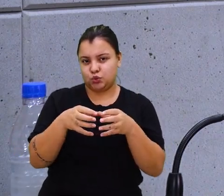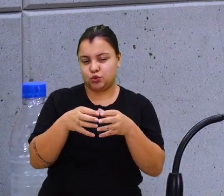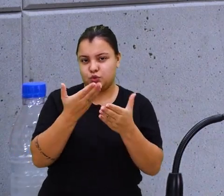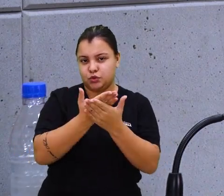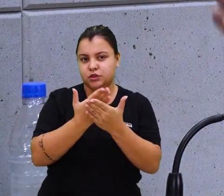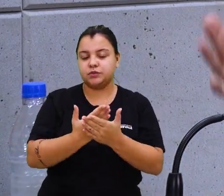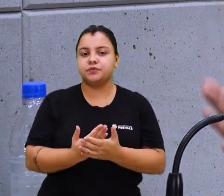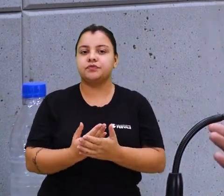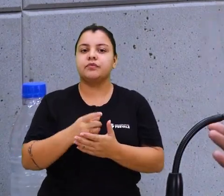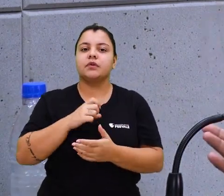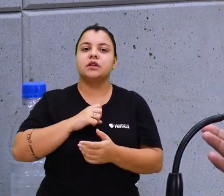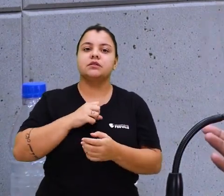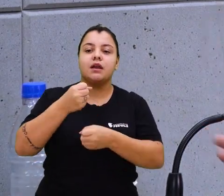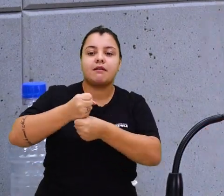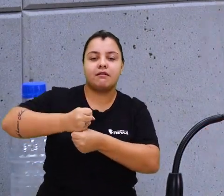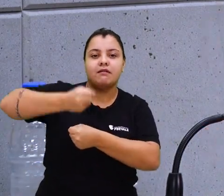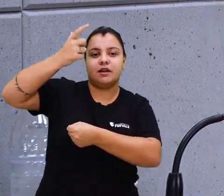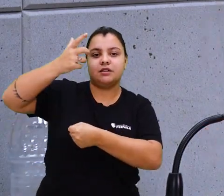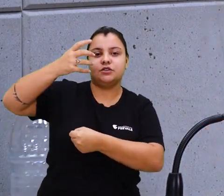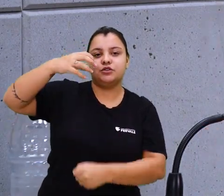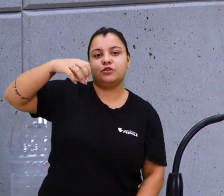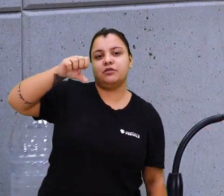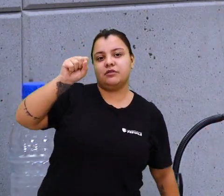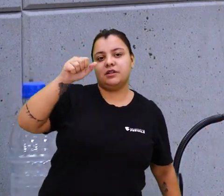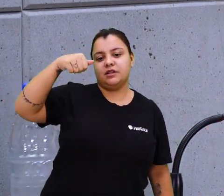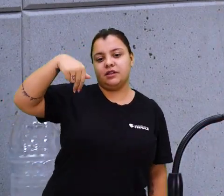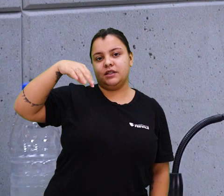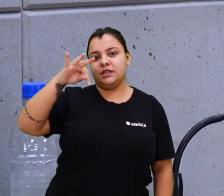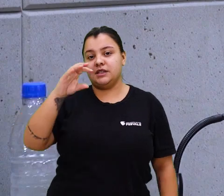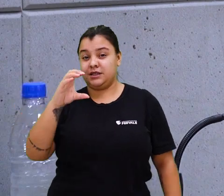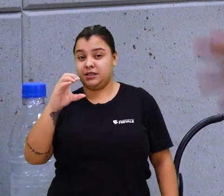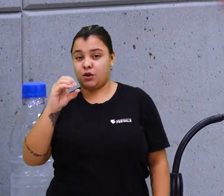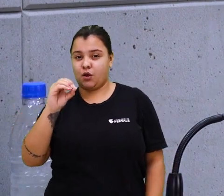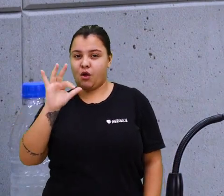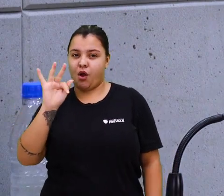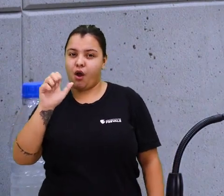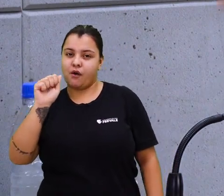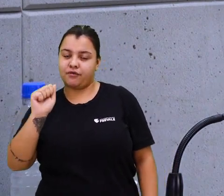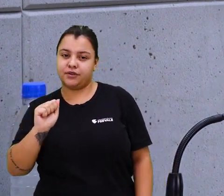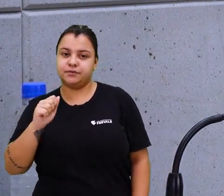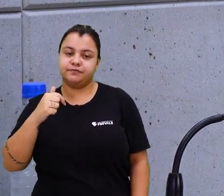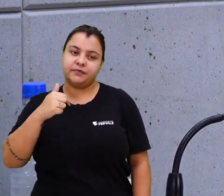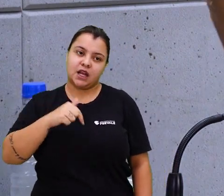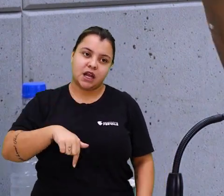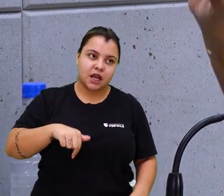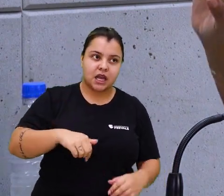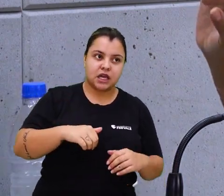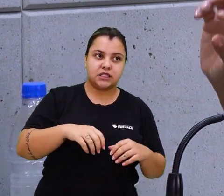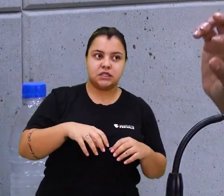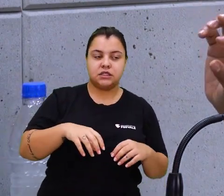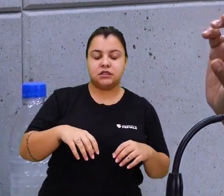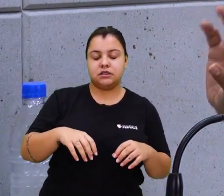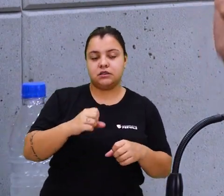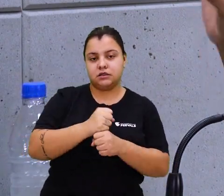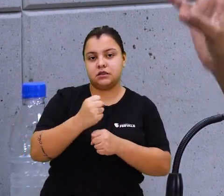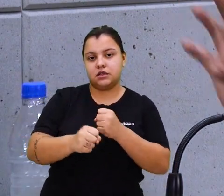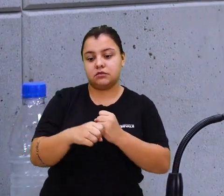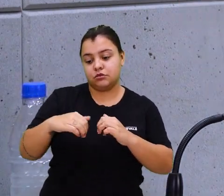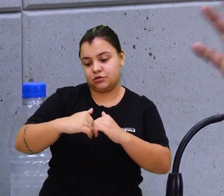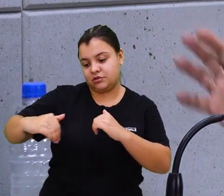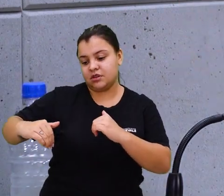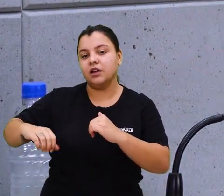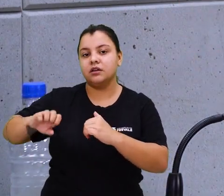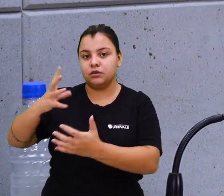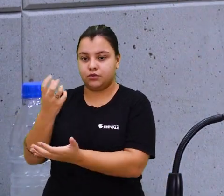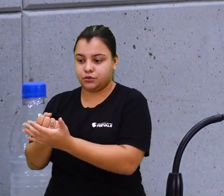junto num projeto guarda-chuva San cofa que o preto pode tava até o ano passado esse ano a gente tirou eles mas a gente continua